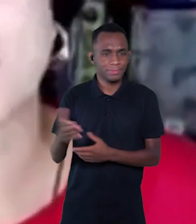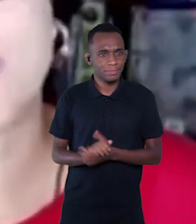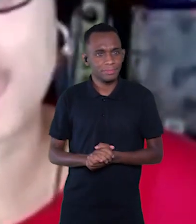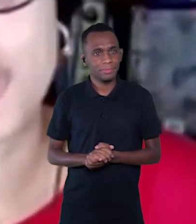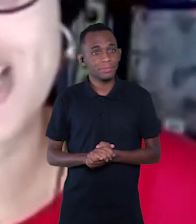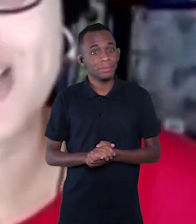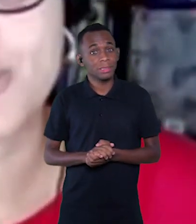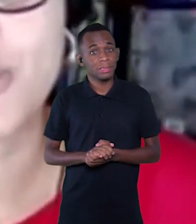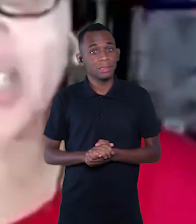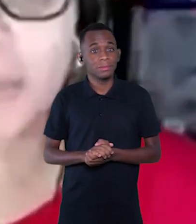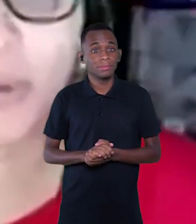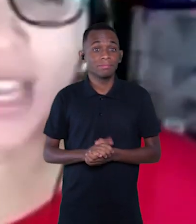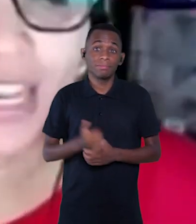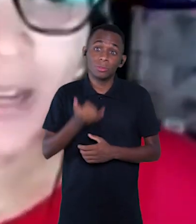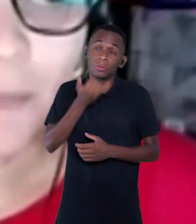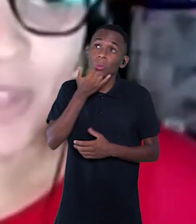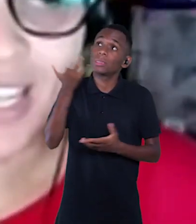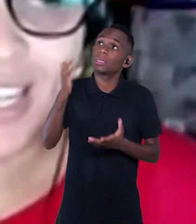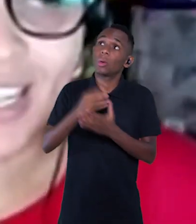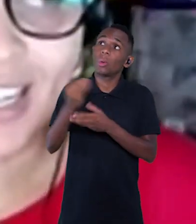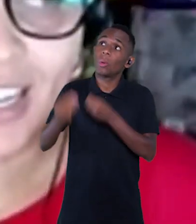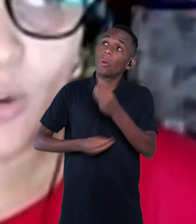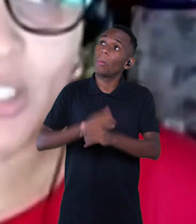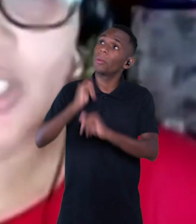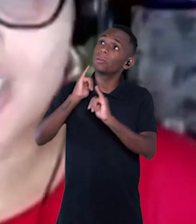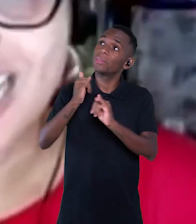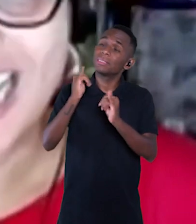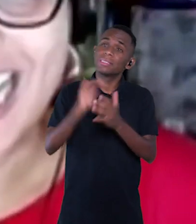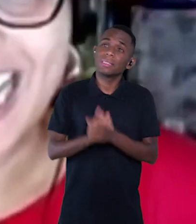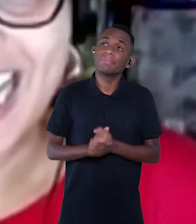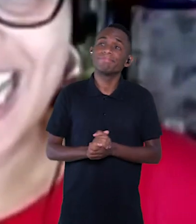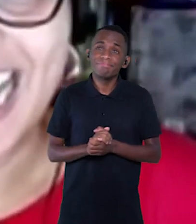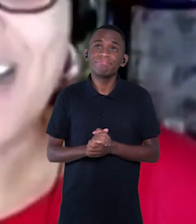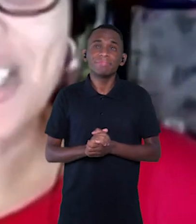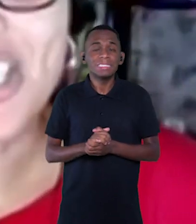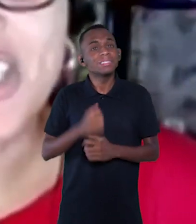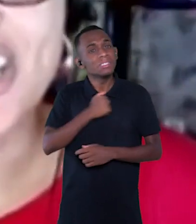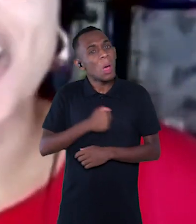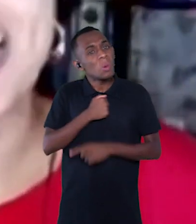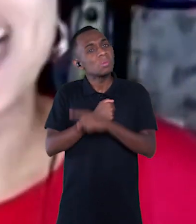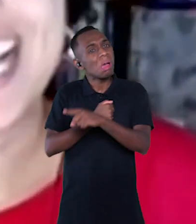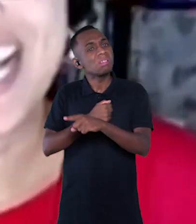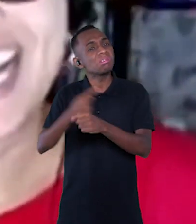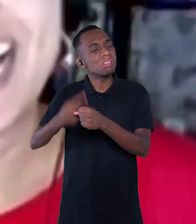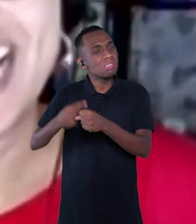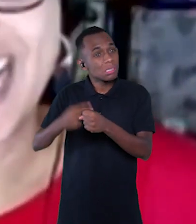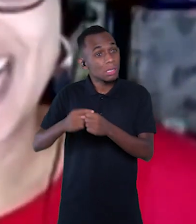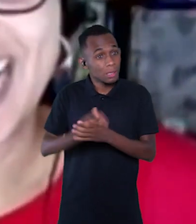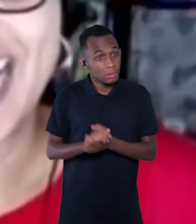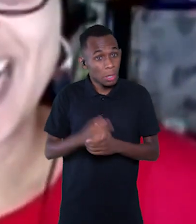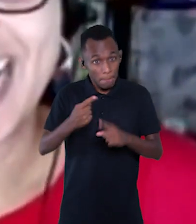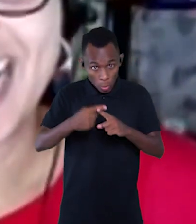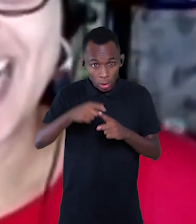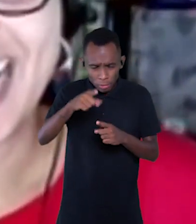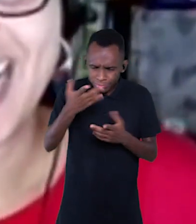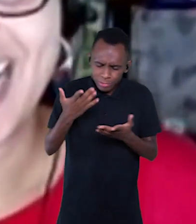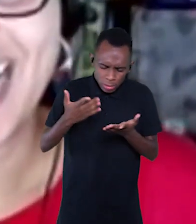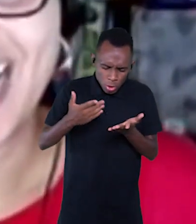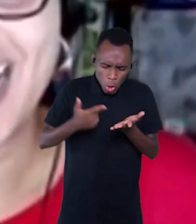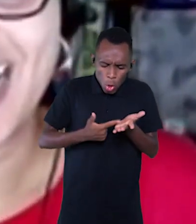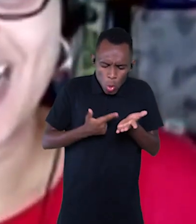Nunca imaginei que fosse dizer isso, Josane, porque eu tô sentindo isso, porque aqui no livro, né, a gente fala,